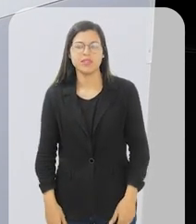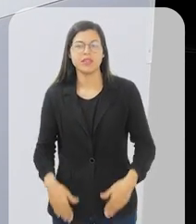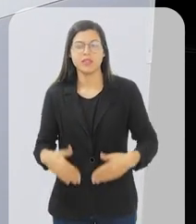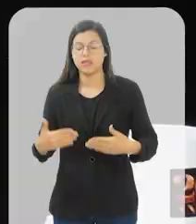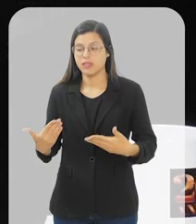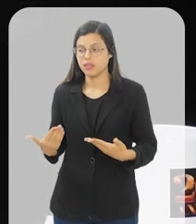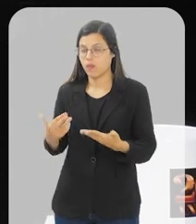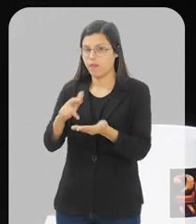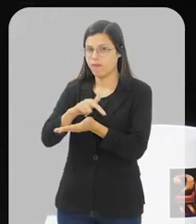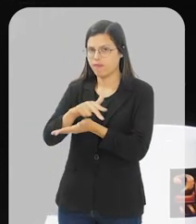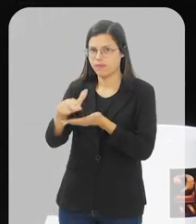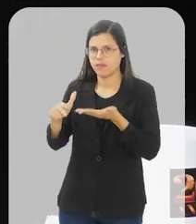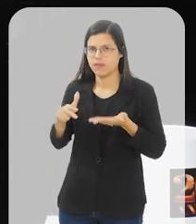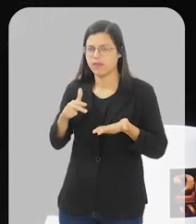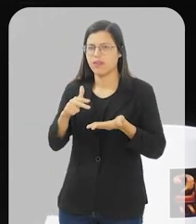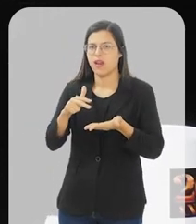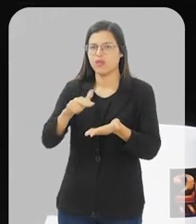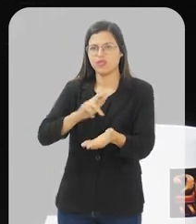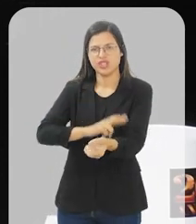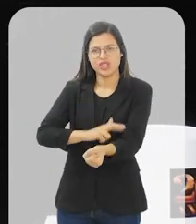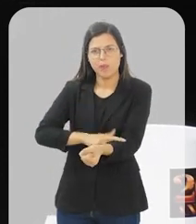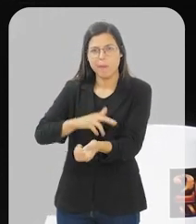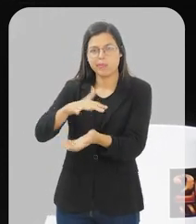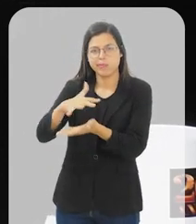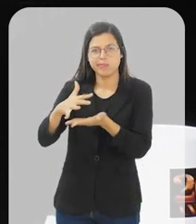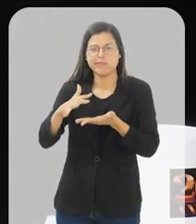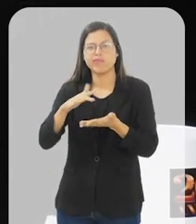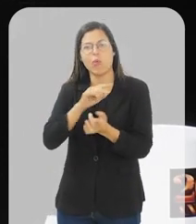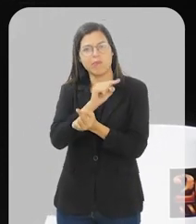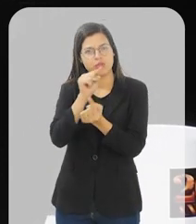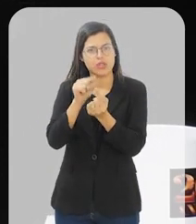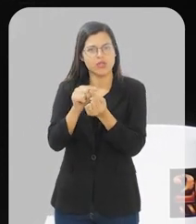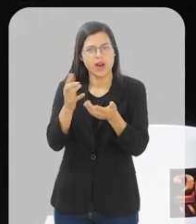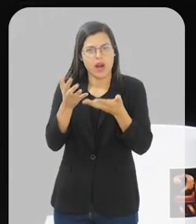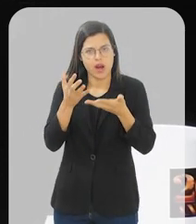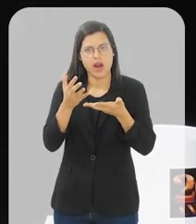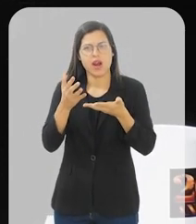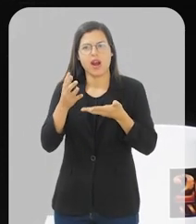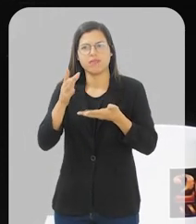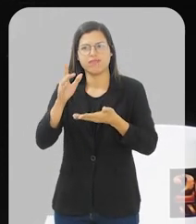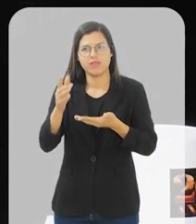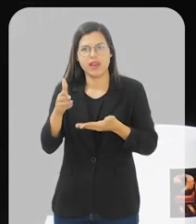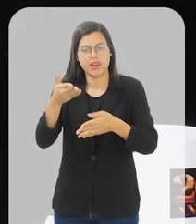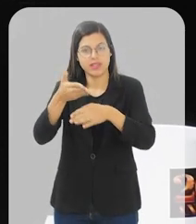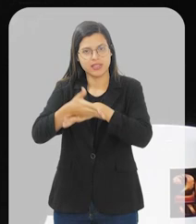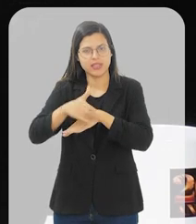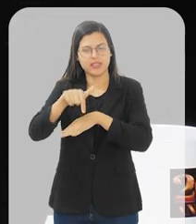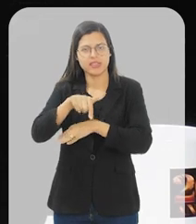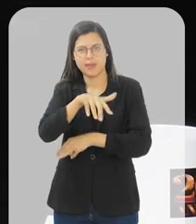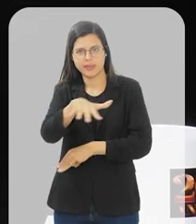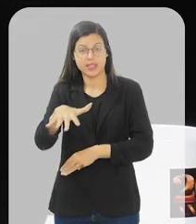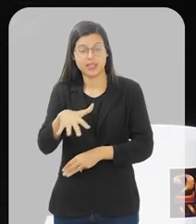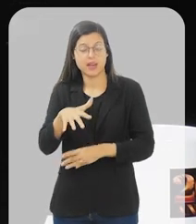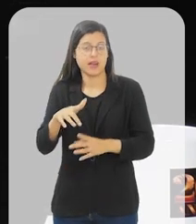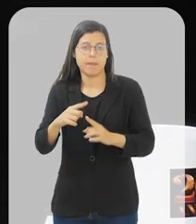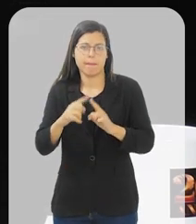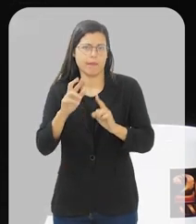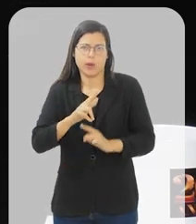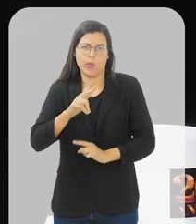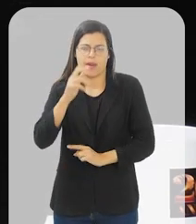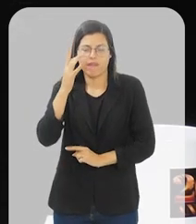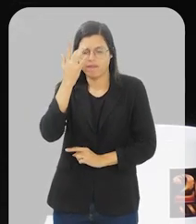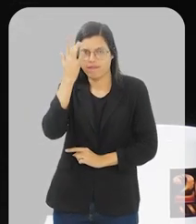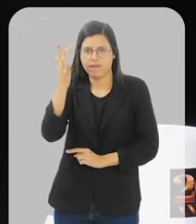vários ritmistas almejam entrar para a diretoria, ser mestre de bateria, mas eu posso garantir que não é fácil. A